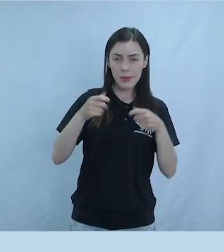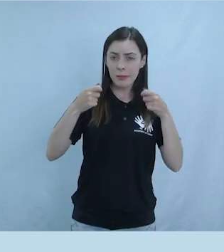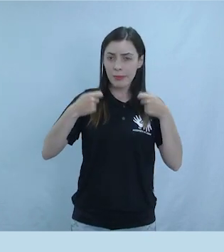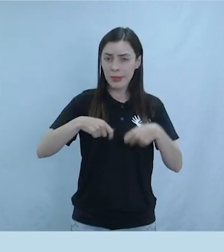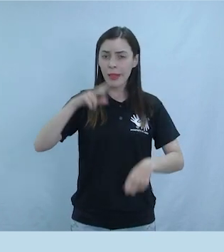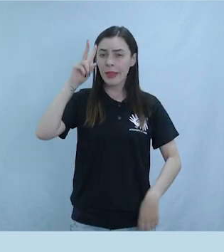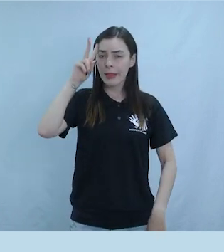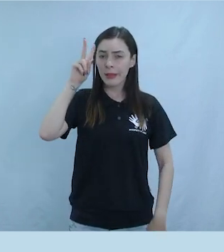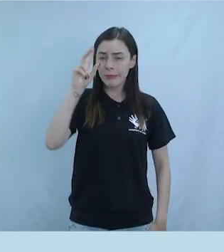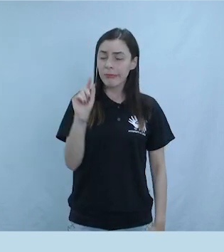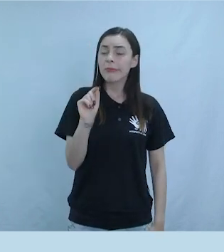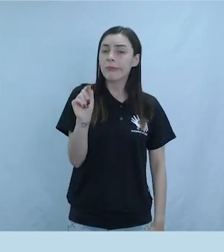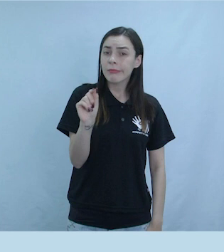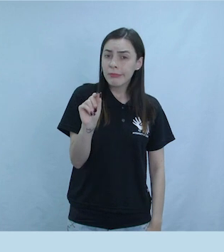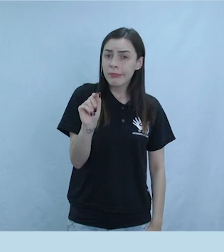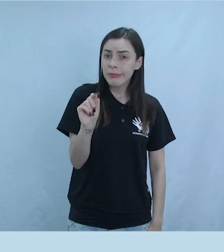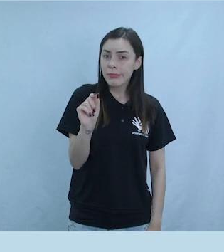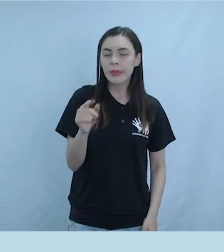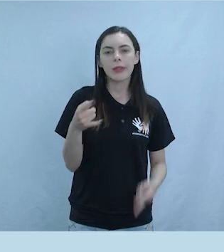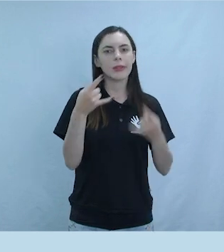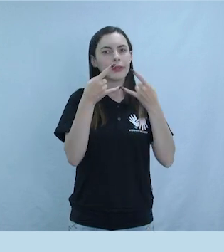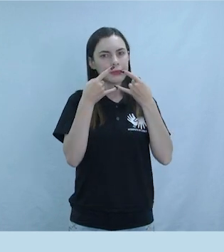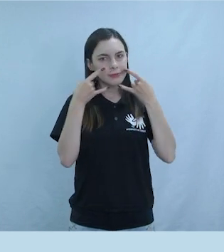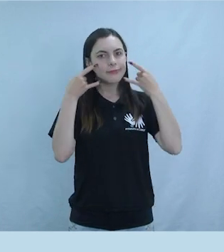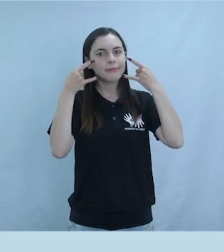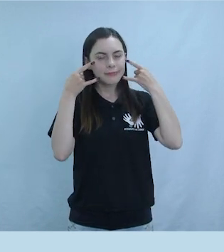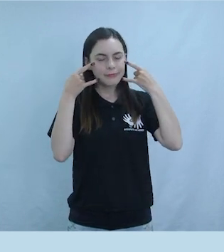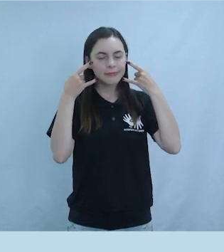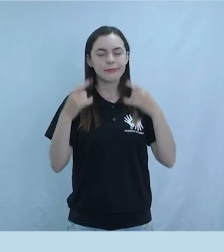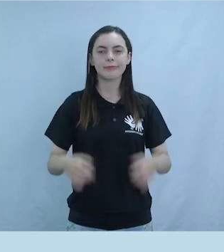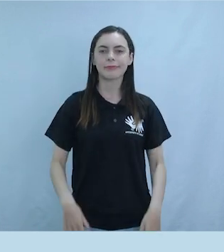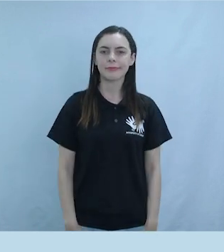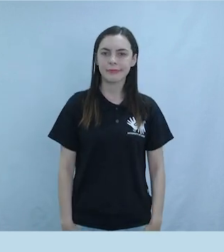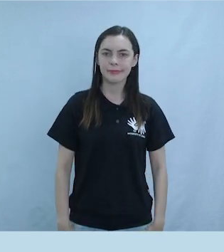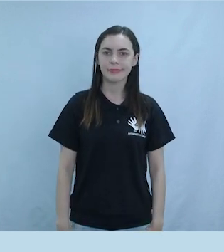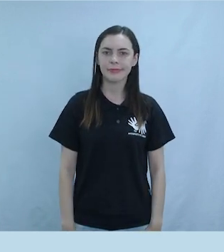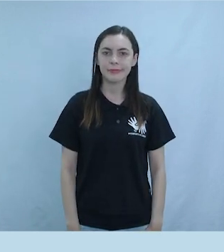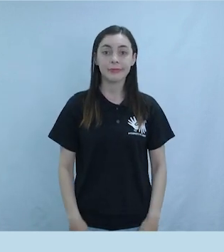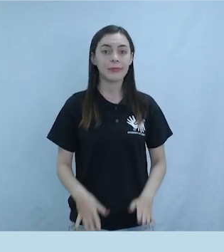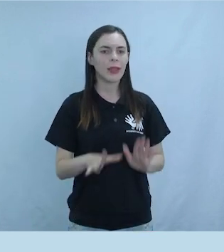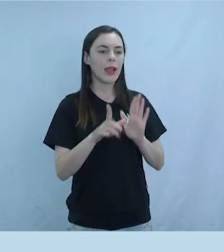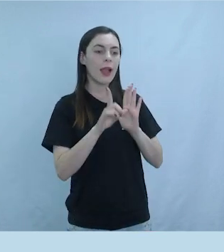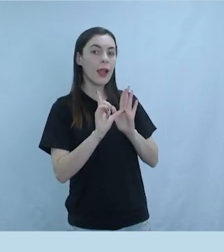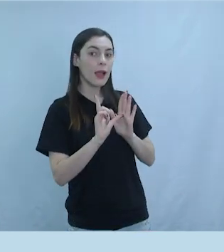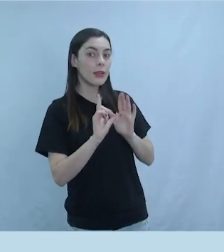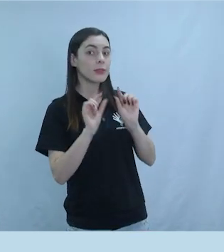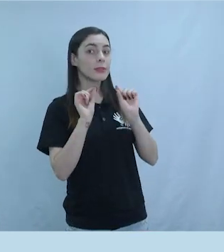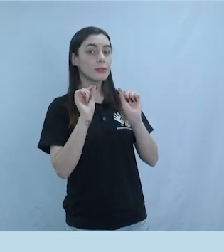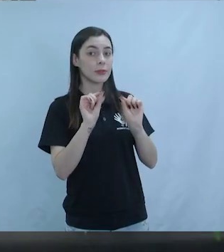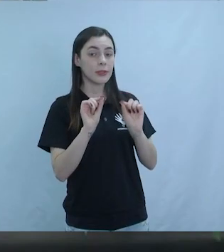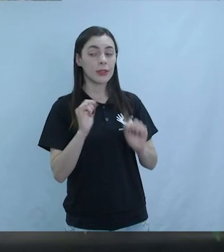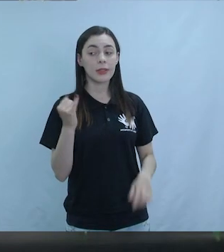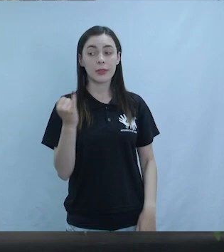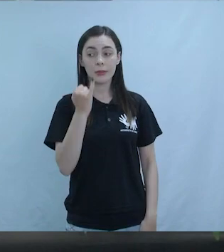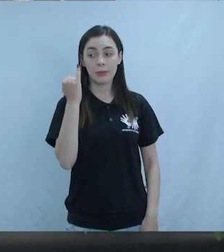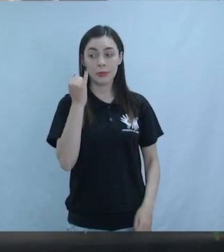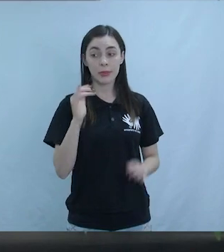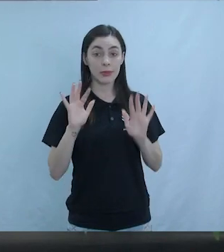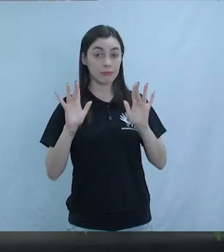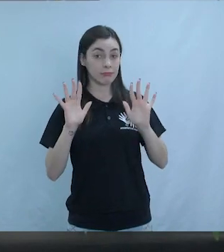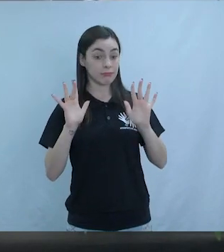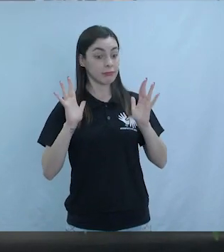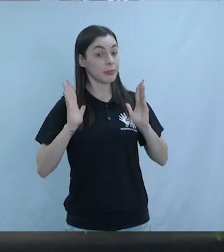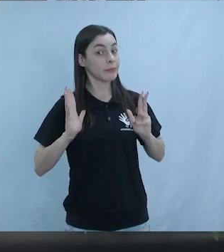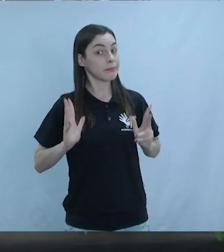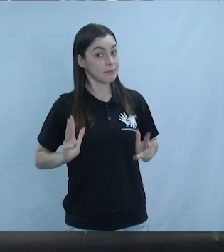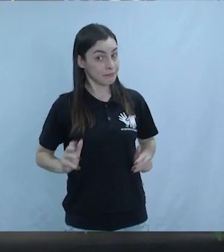não podemos esquecer de colocar o quê? A máscara. Mas antes, professora, sempre temos que